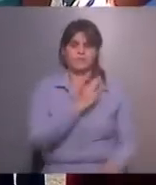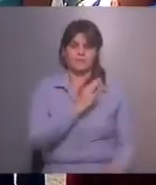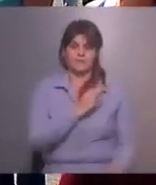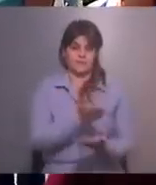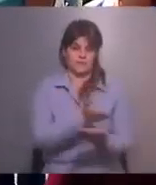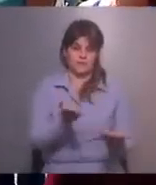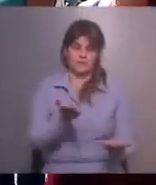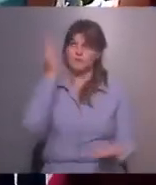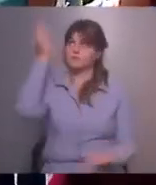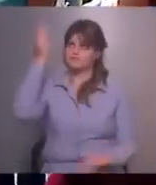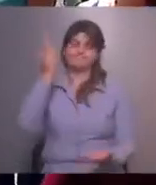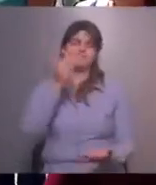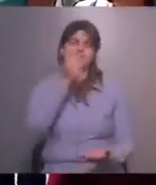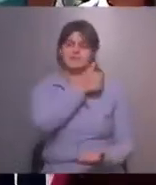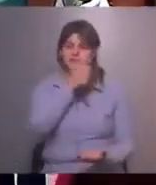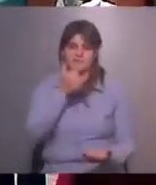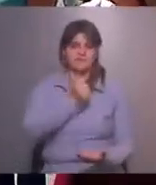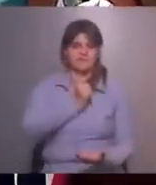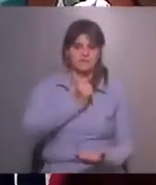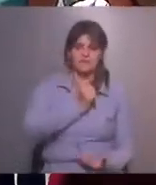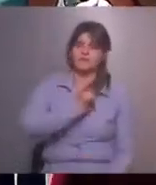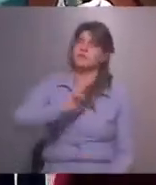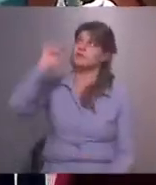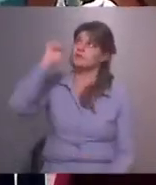para a glória do Senhor.